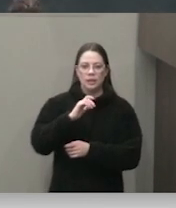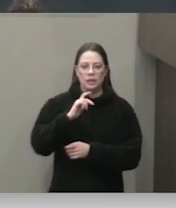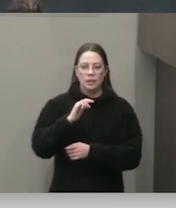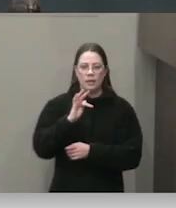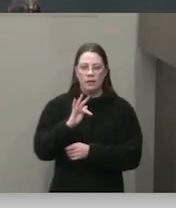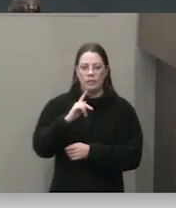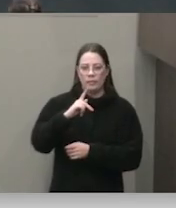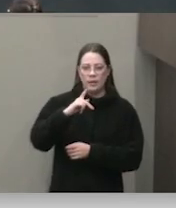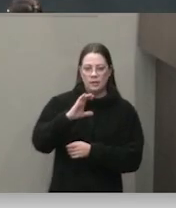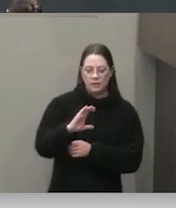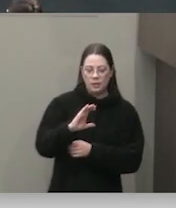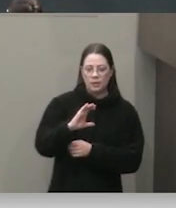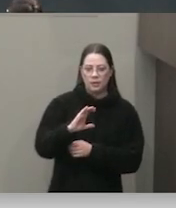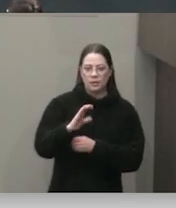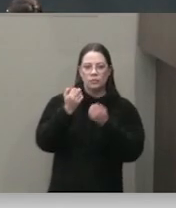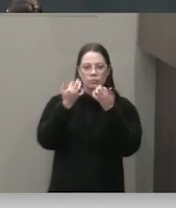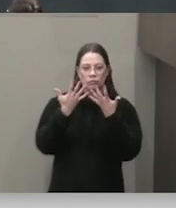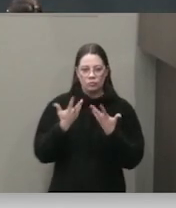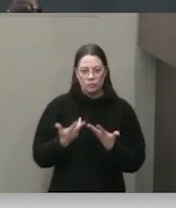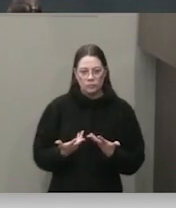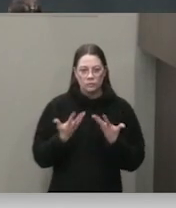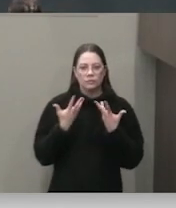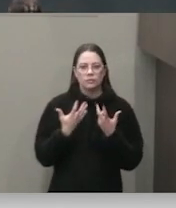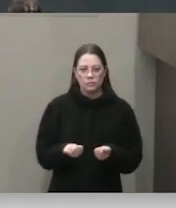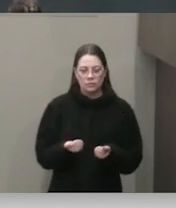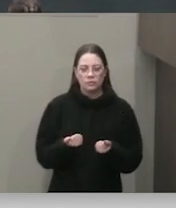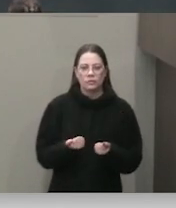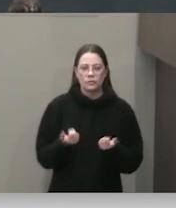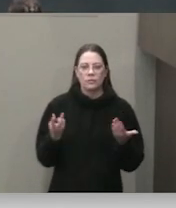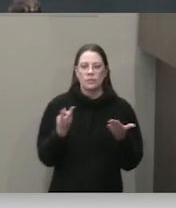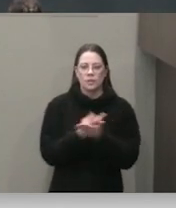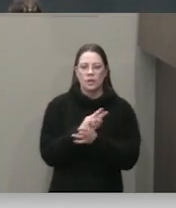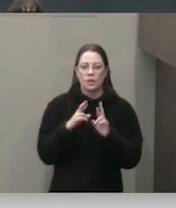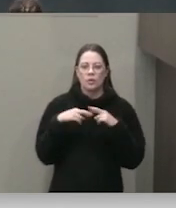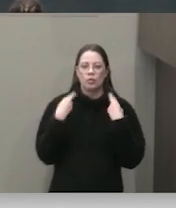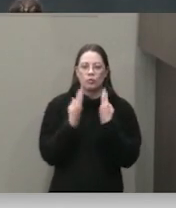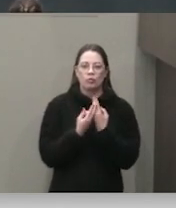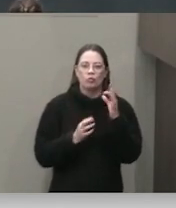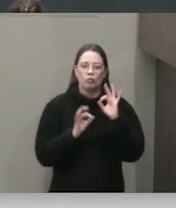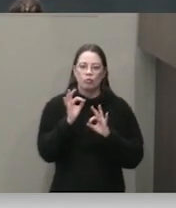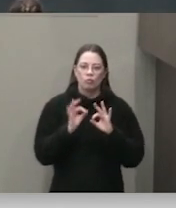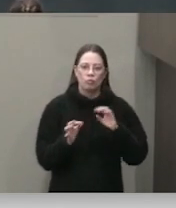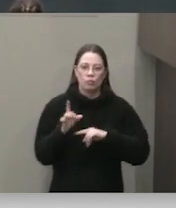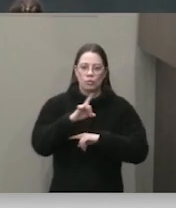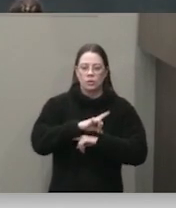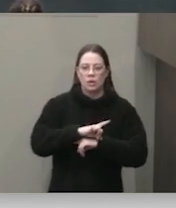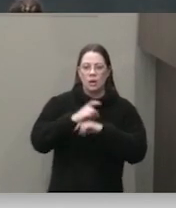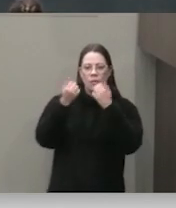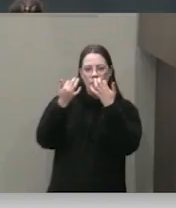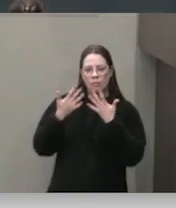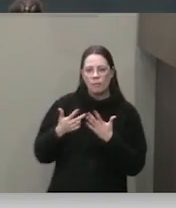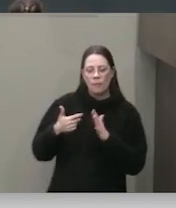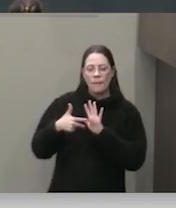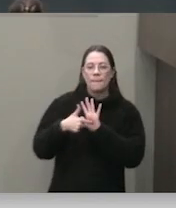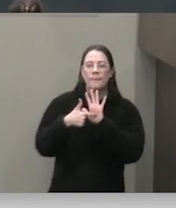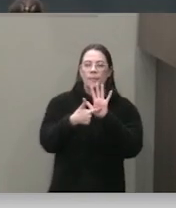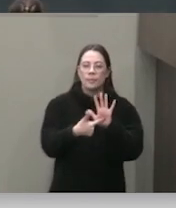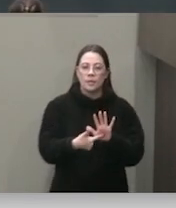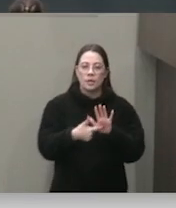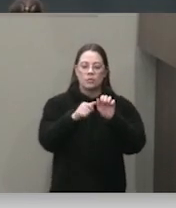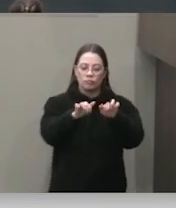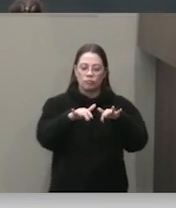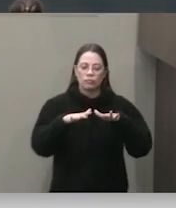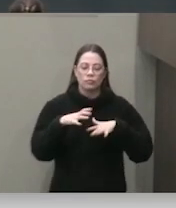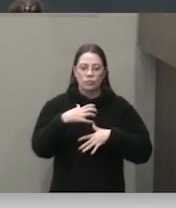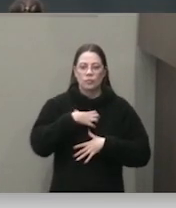suas atribuições legais de regimento, considerando a deliberação ocorrida na reunião realizada nesta data, vem apresentar para a deliberação do plenário,